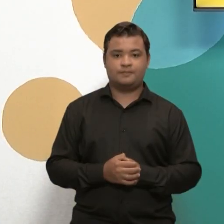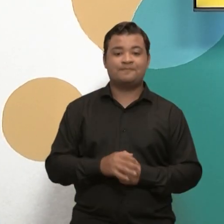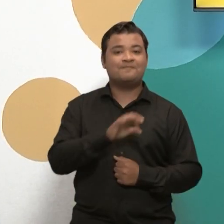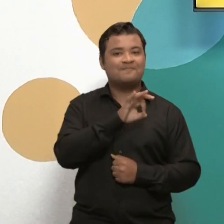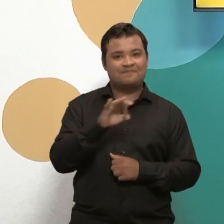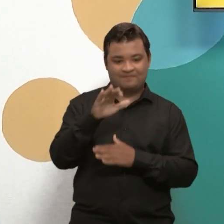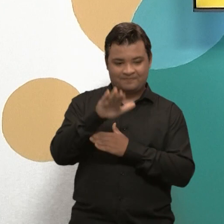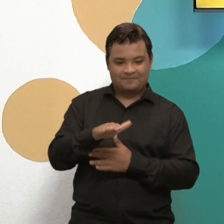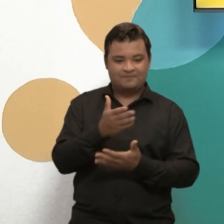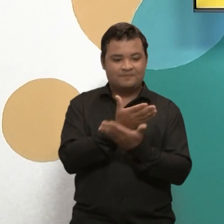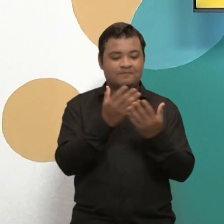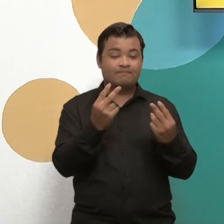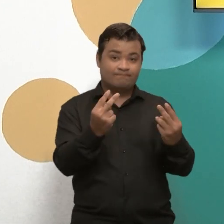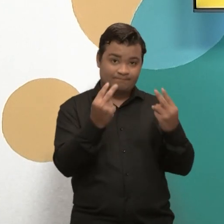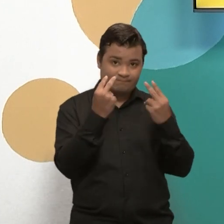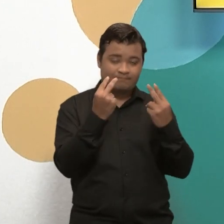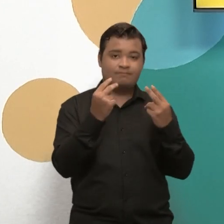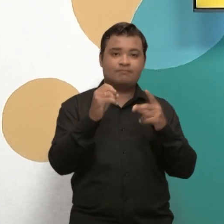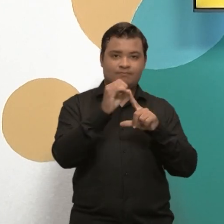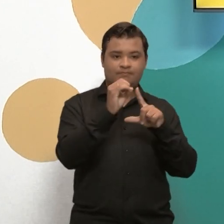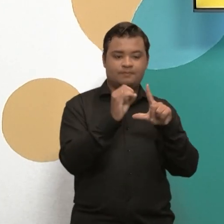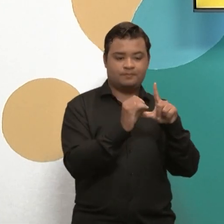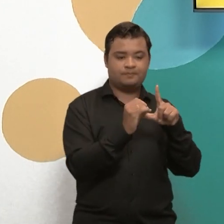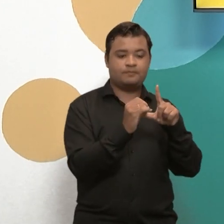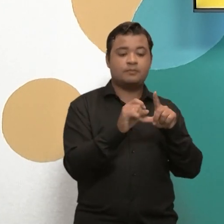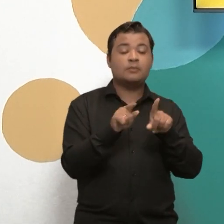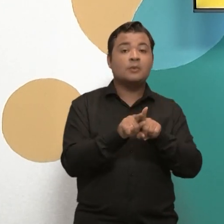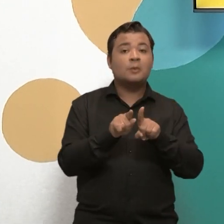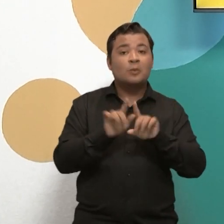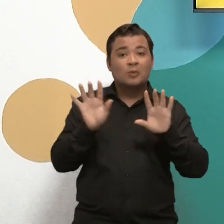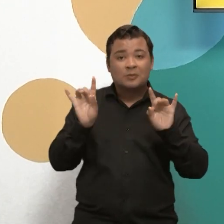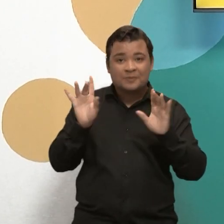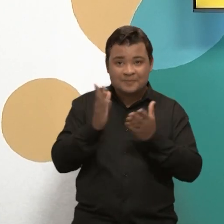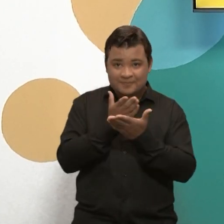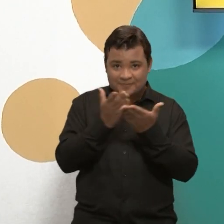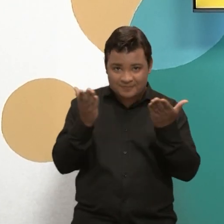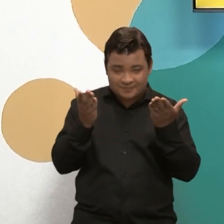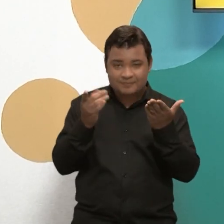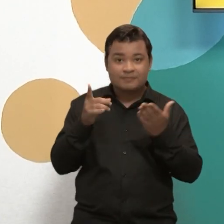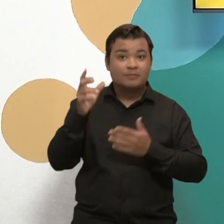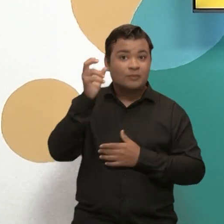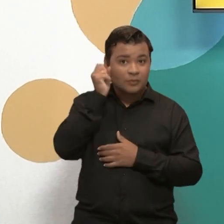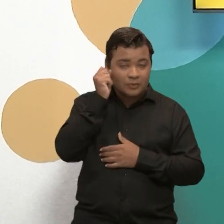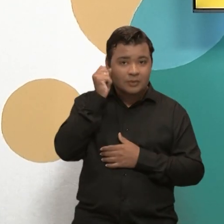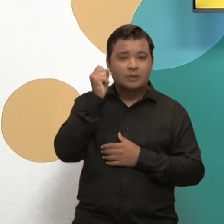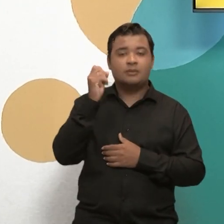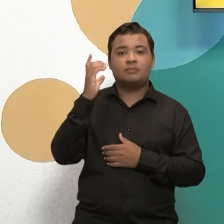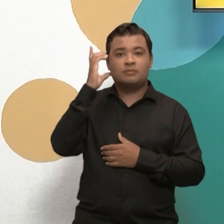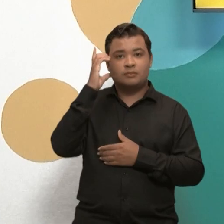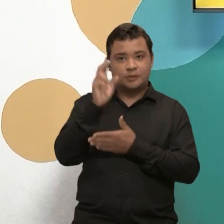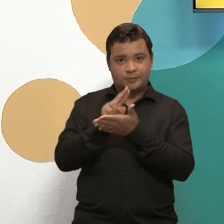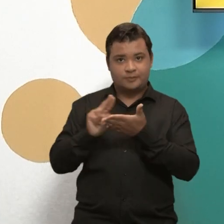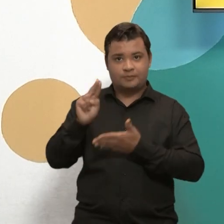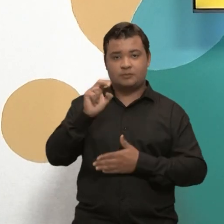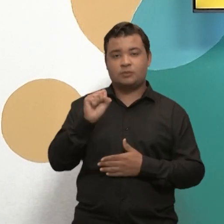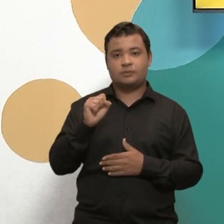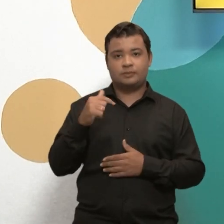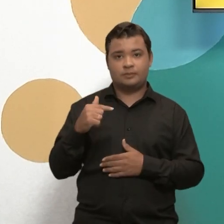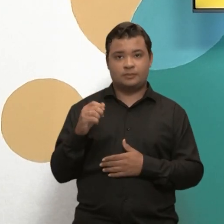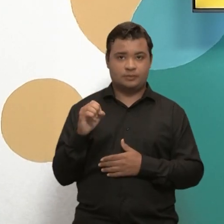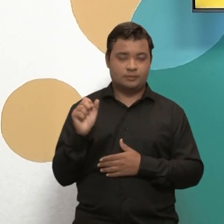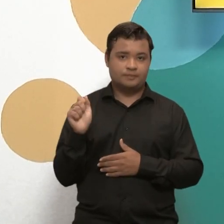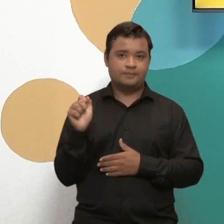Ótima tarde para você que nos acompanha pela TV UFG e um oi especial para os ouvintes da Rádio Universitária 870